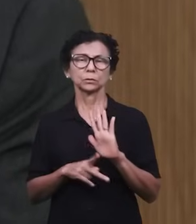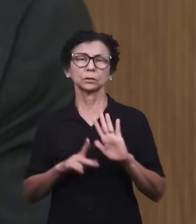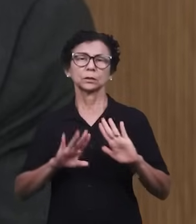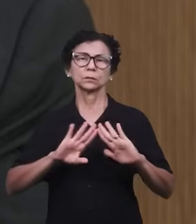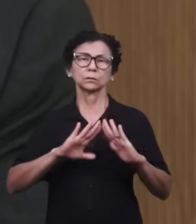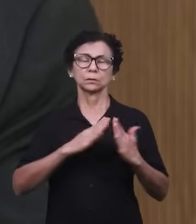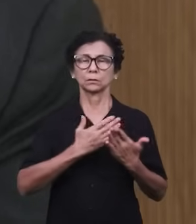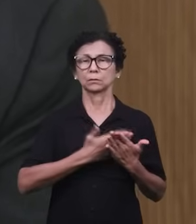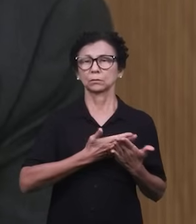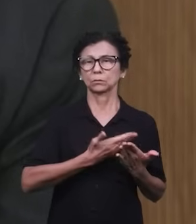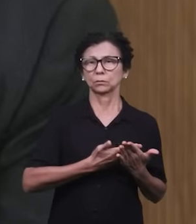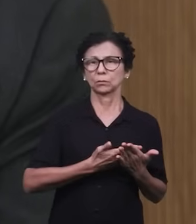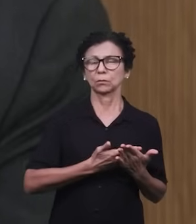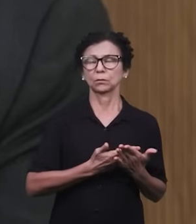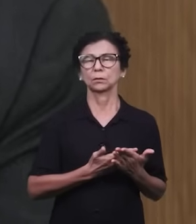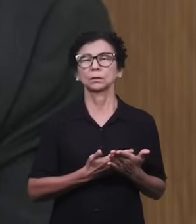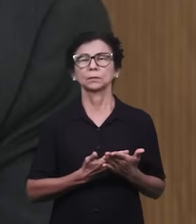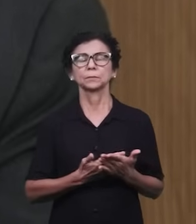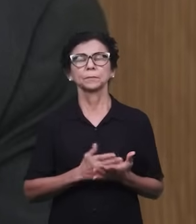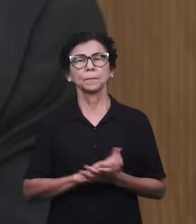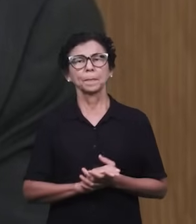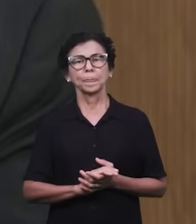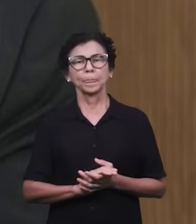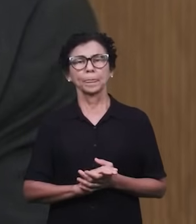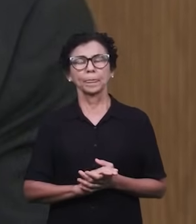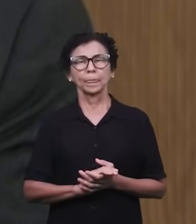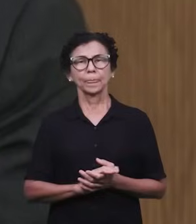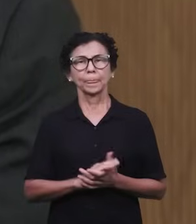final do ano passado, o Senhor deu uma visão